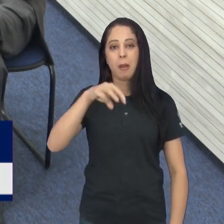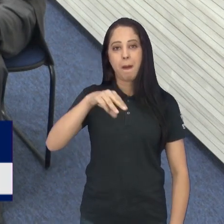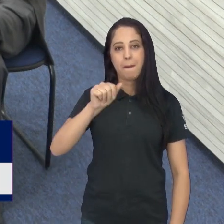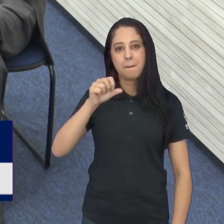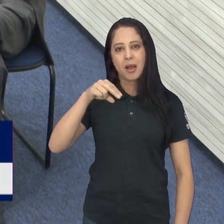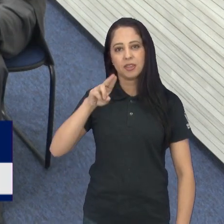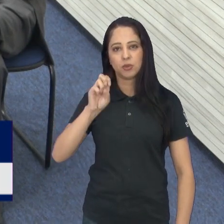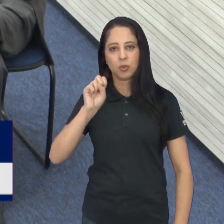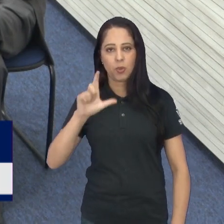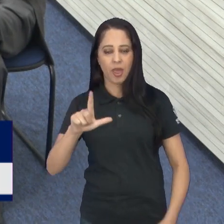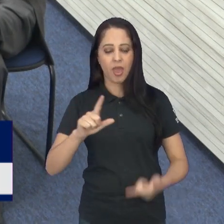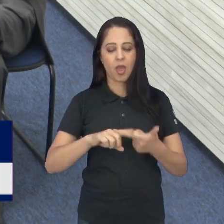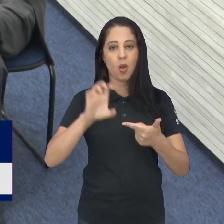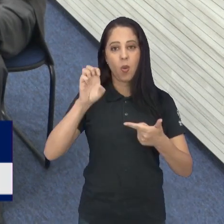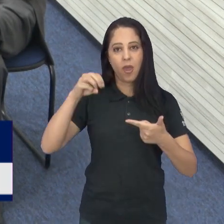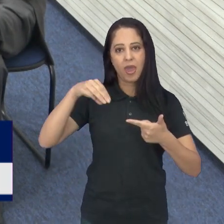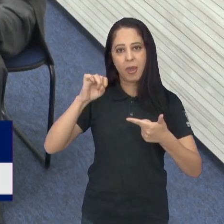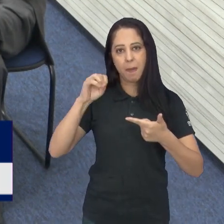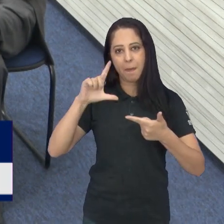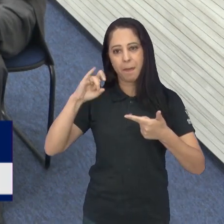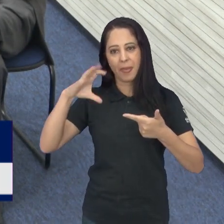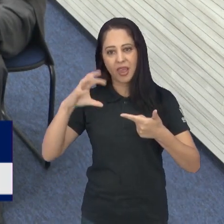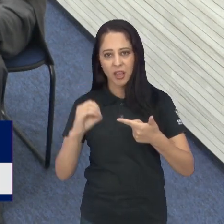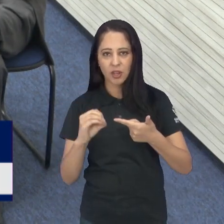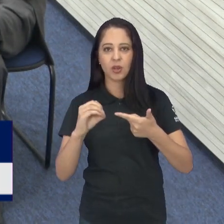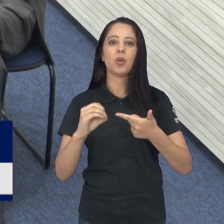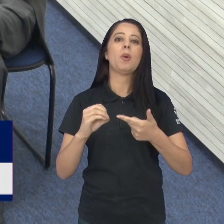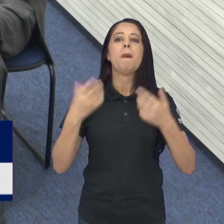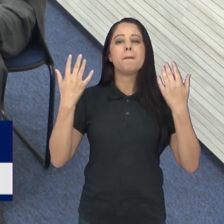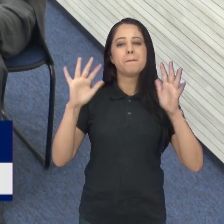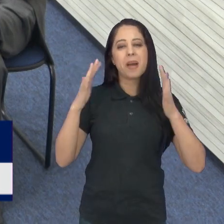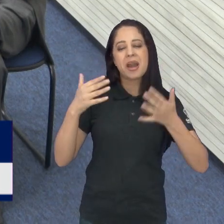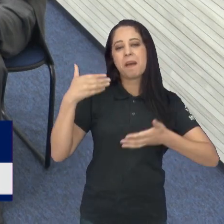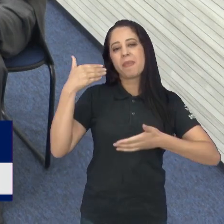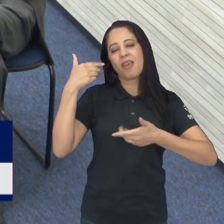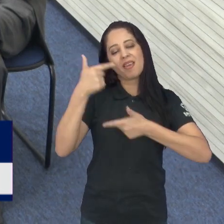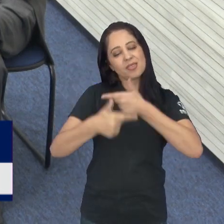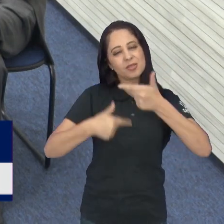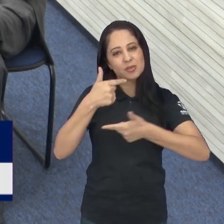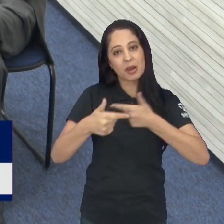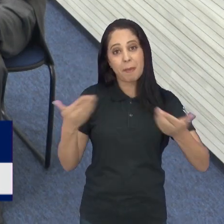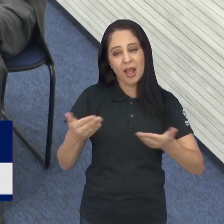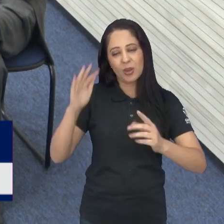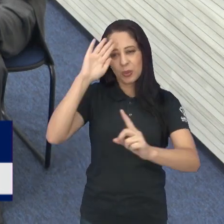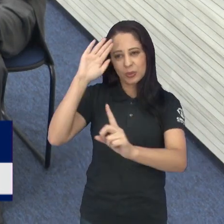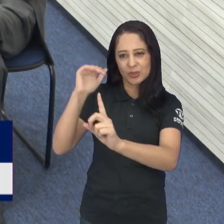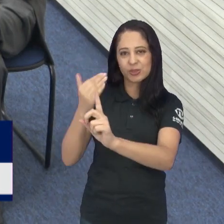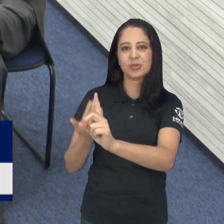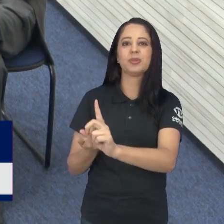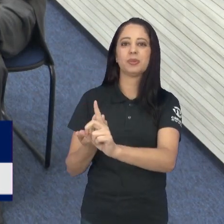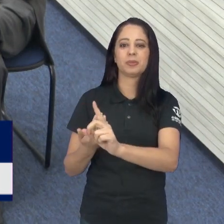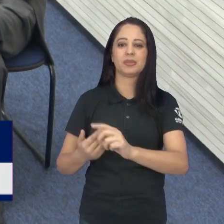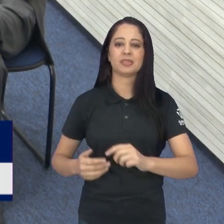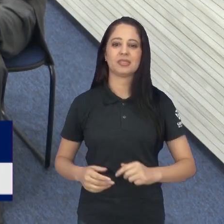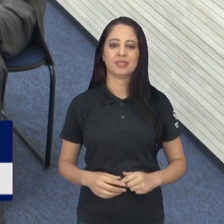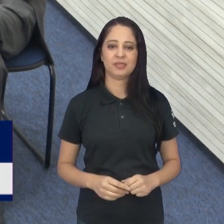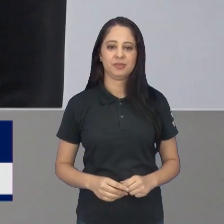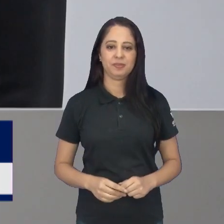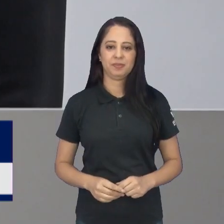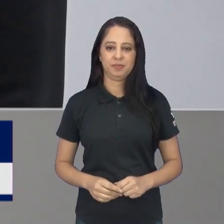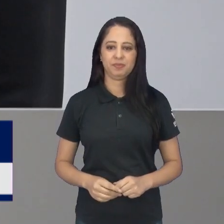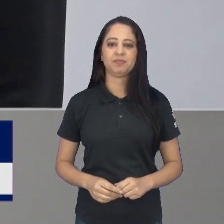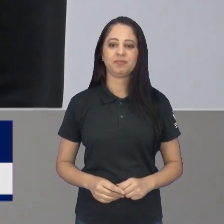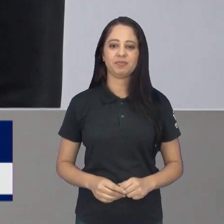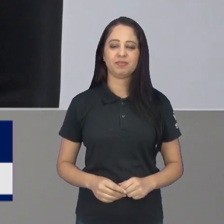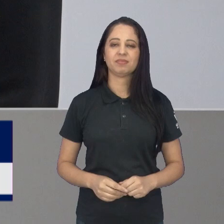o Emílio, parabéns pelo trabalho. Hoje estão aqui para receber uma homenagem justa do vereador José Luiz. E